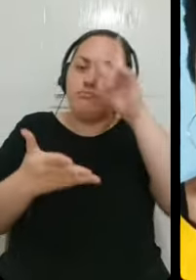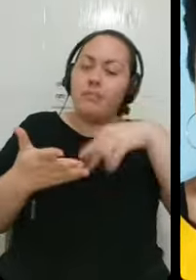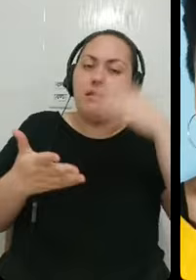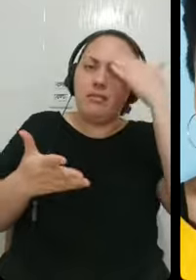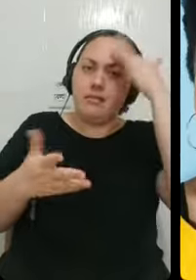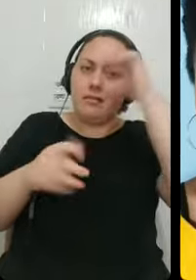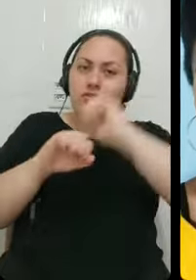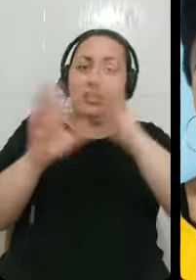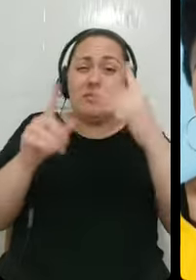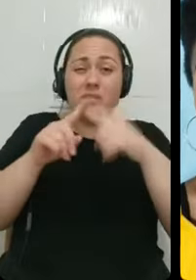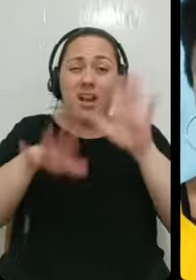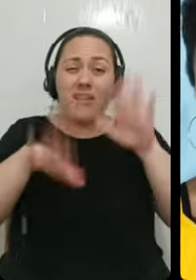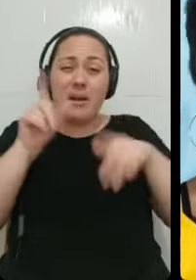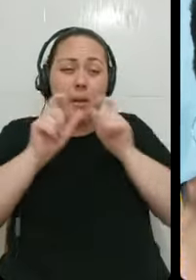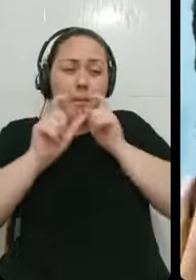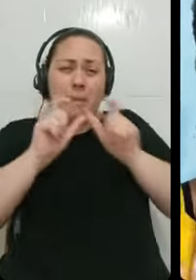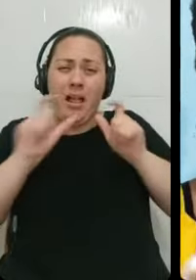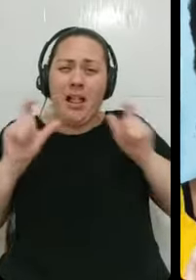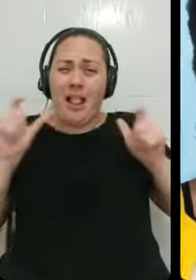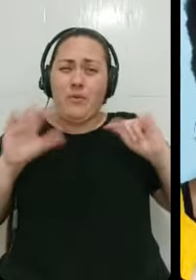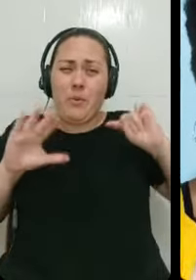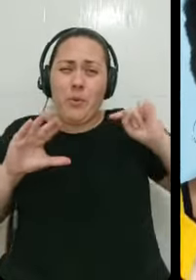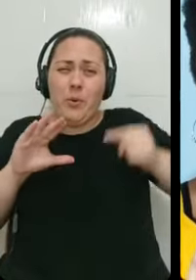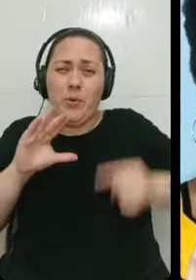conseguir interpretar, até mesmo alguns